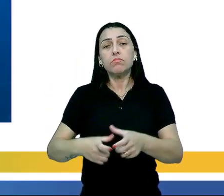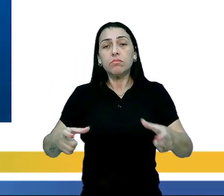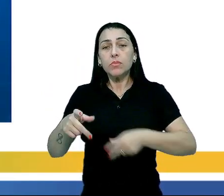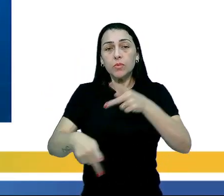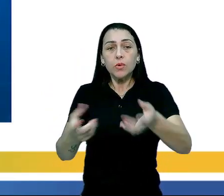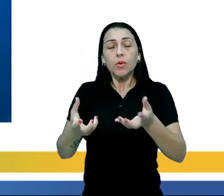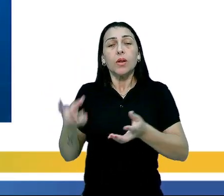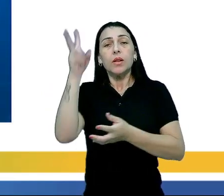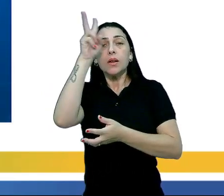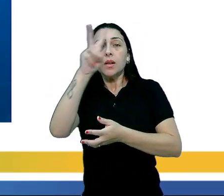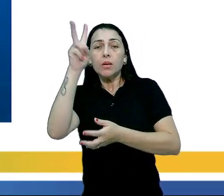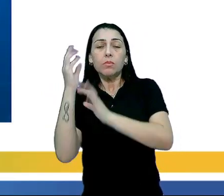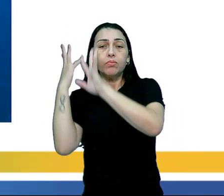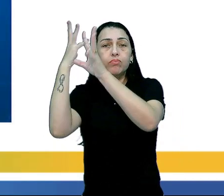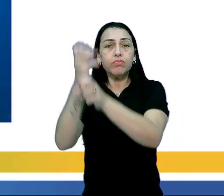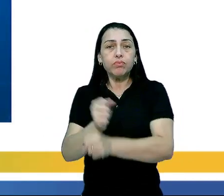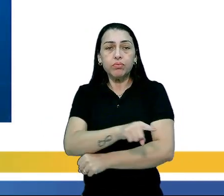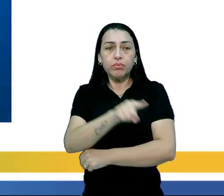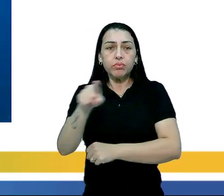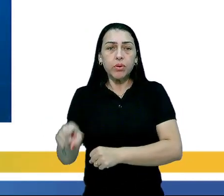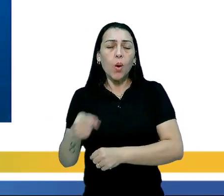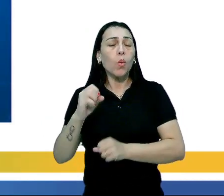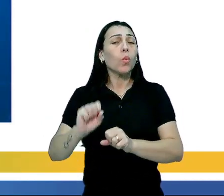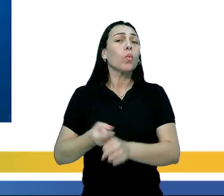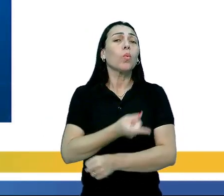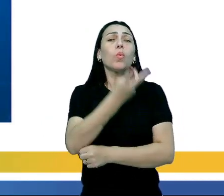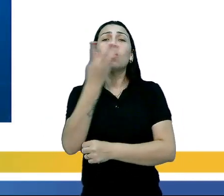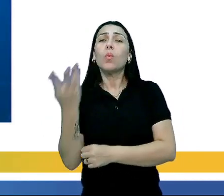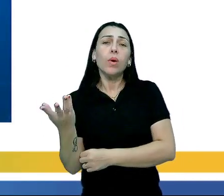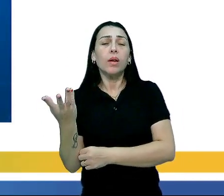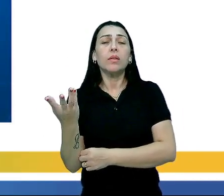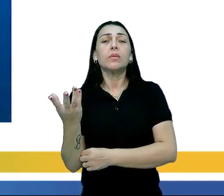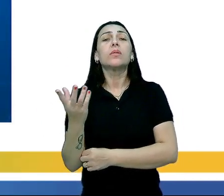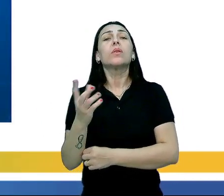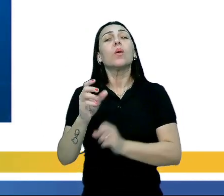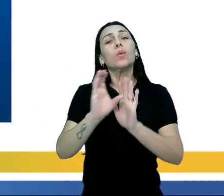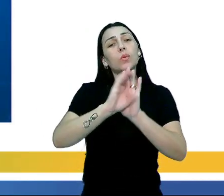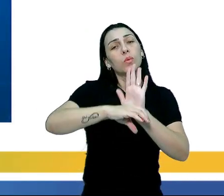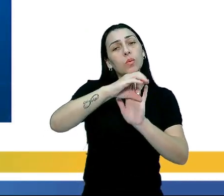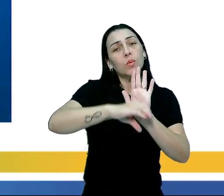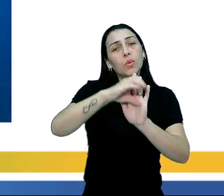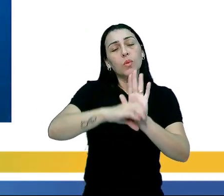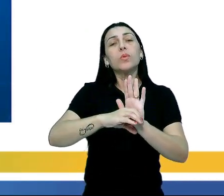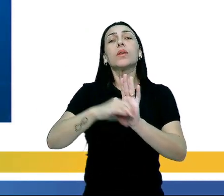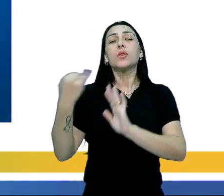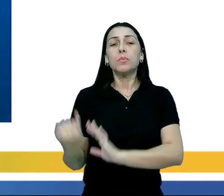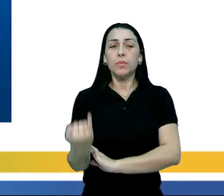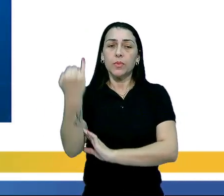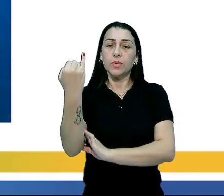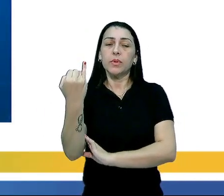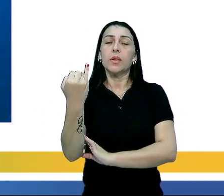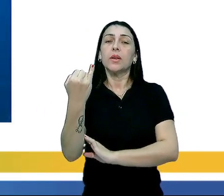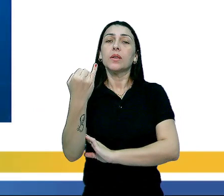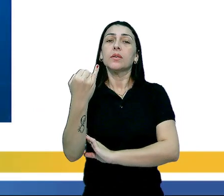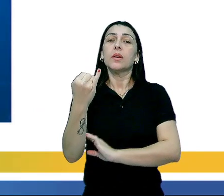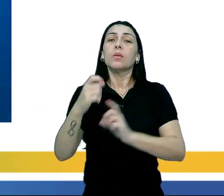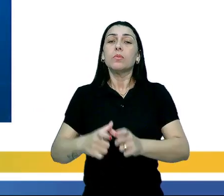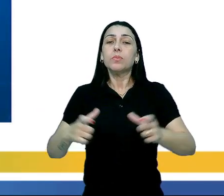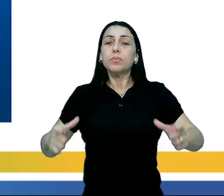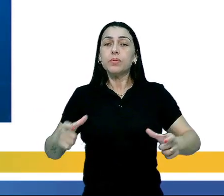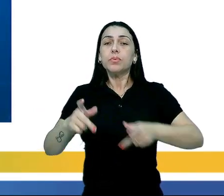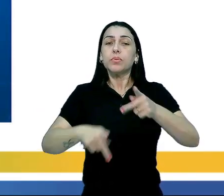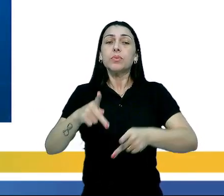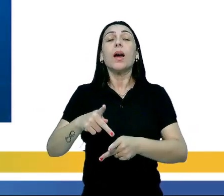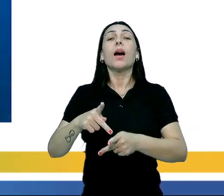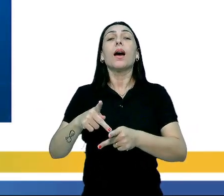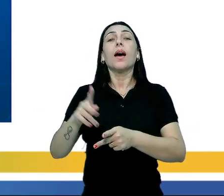eu gostaria de relembrar com vocês. Quais são esses conceitos demográficos de extrema importância para a demografia? A